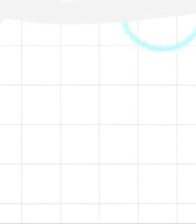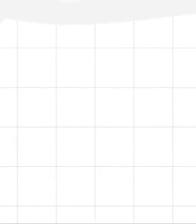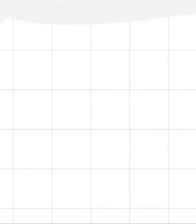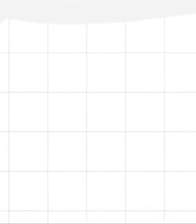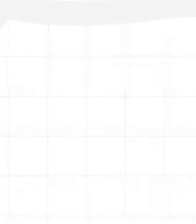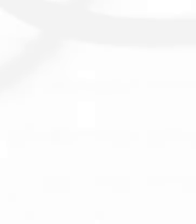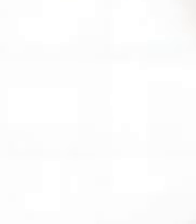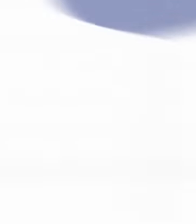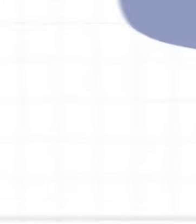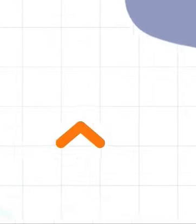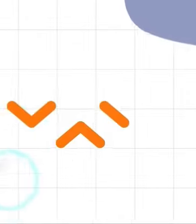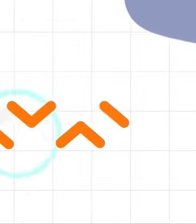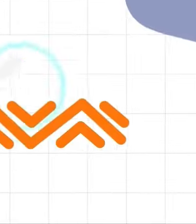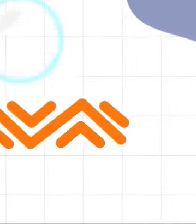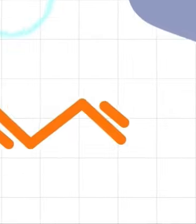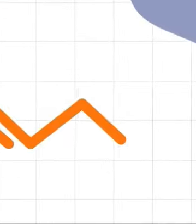Transcrição e Quintena Coelho